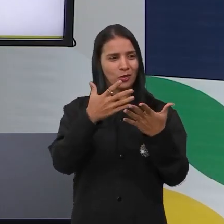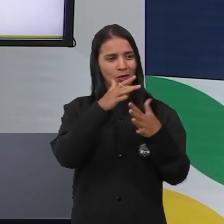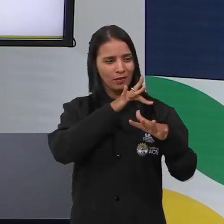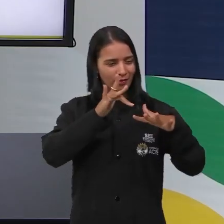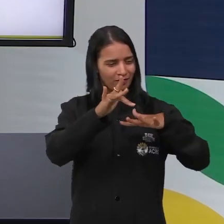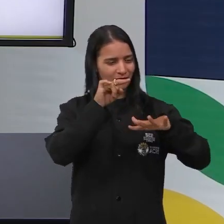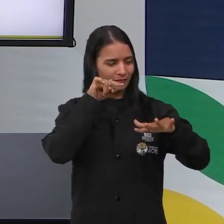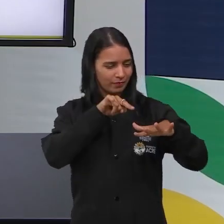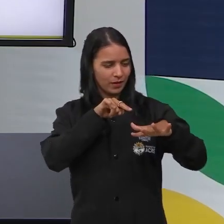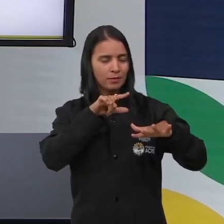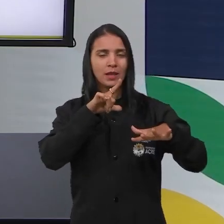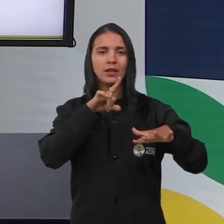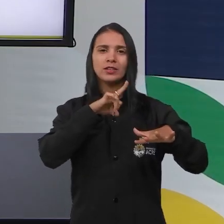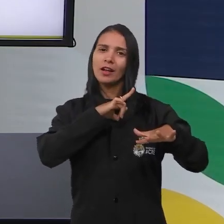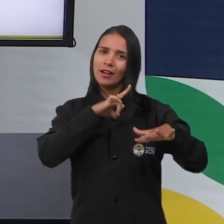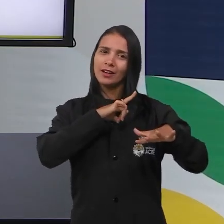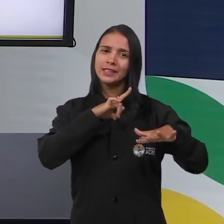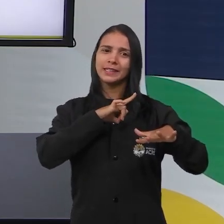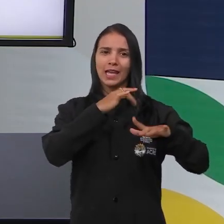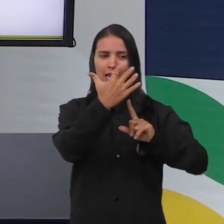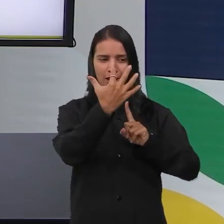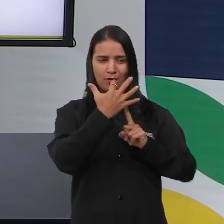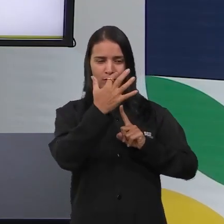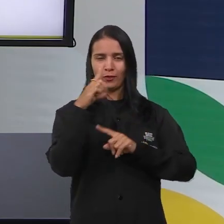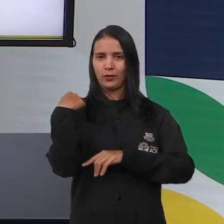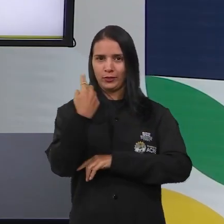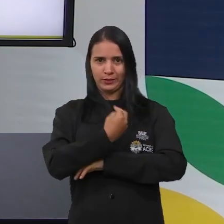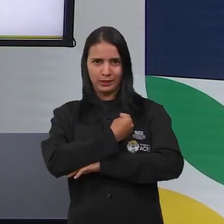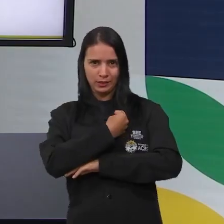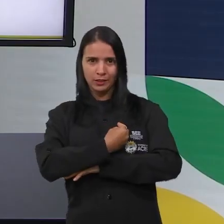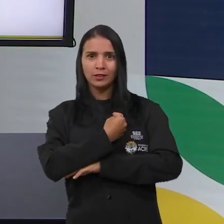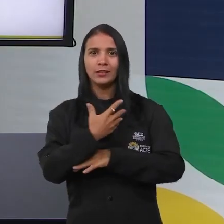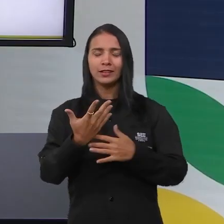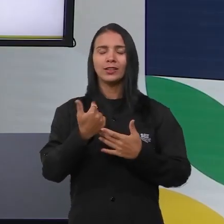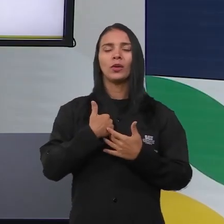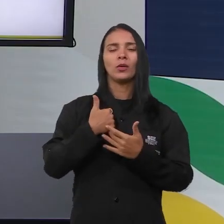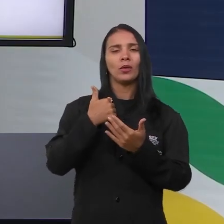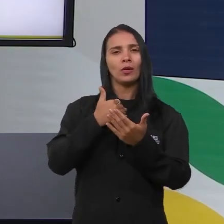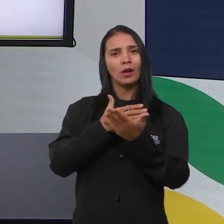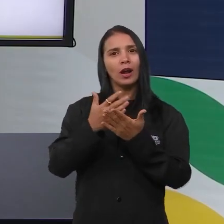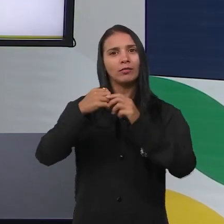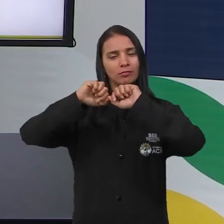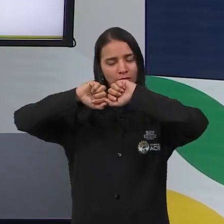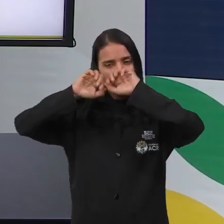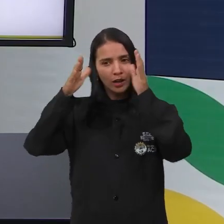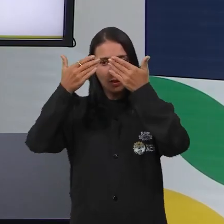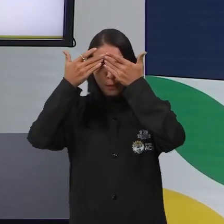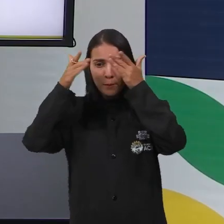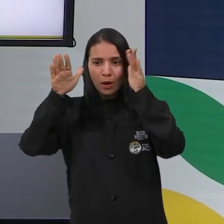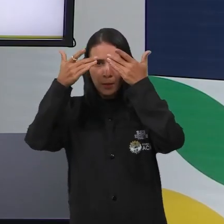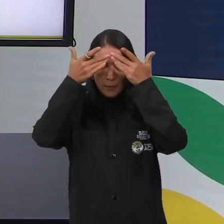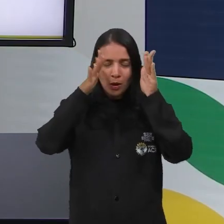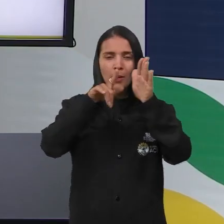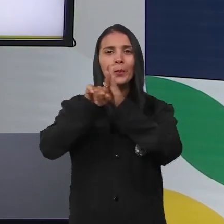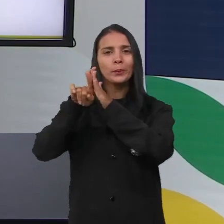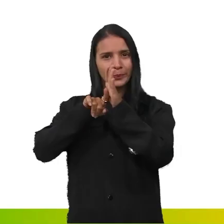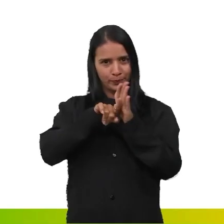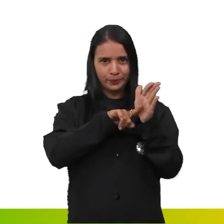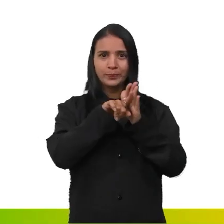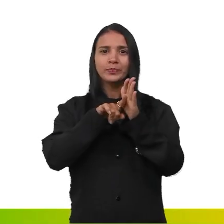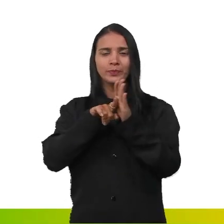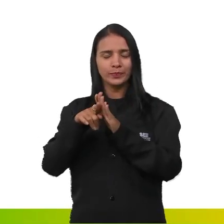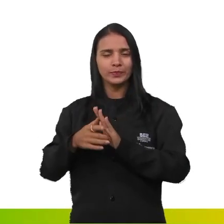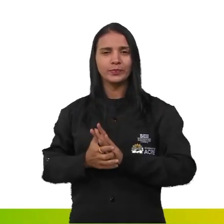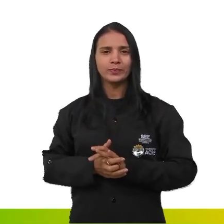mas eu consegui ter uma breve vivência daquilo de entendimento e aí isso vai despertar esse olhar crítico acerca dos temas abordados,